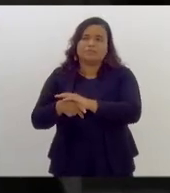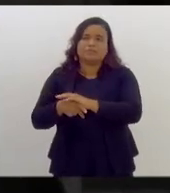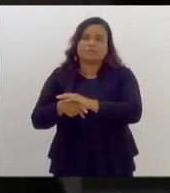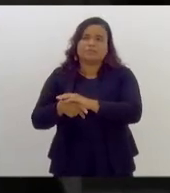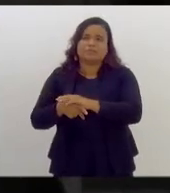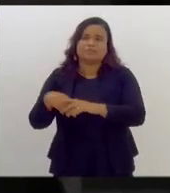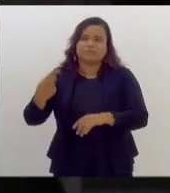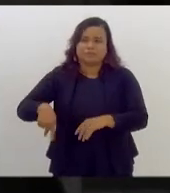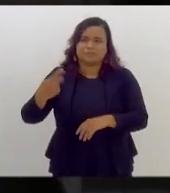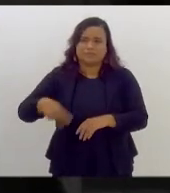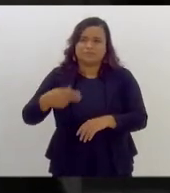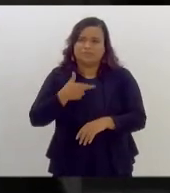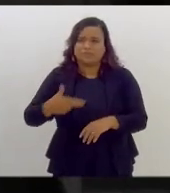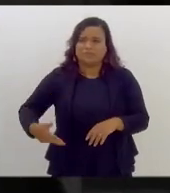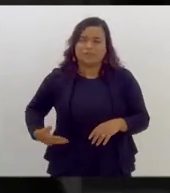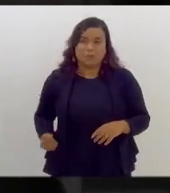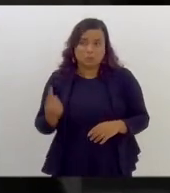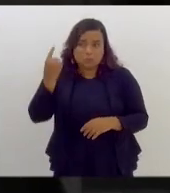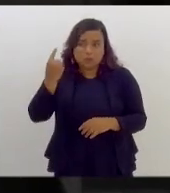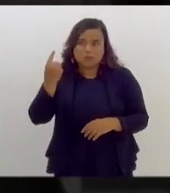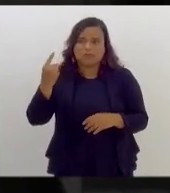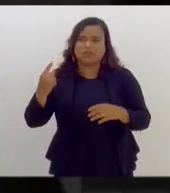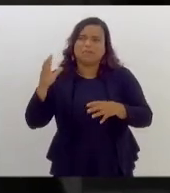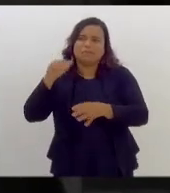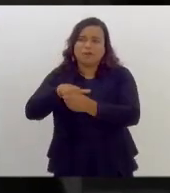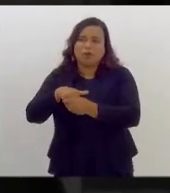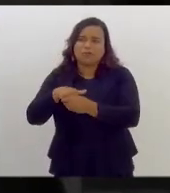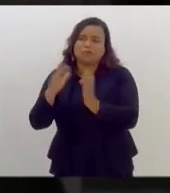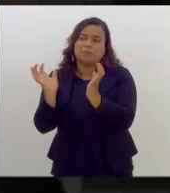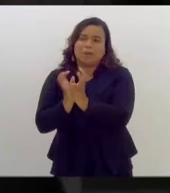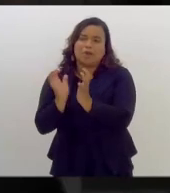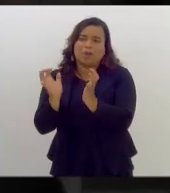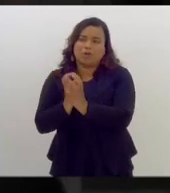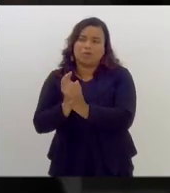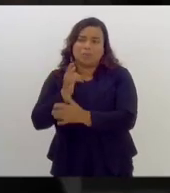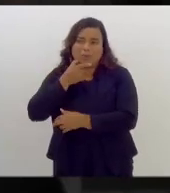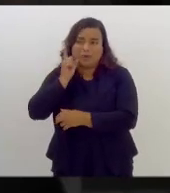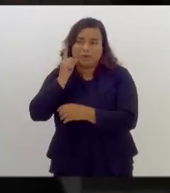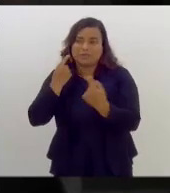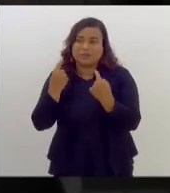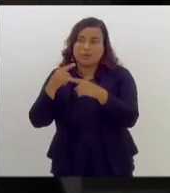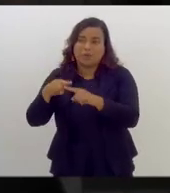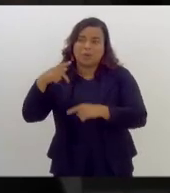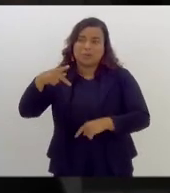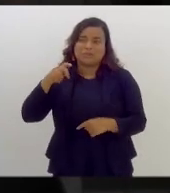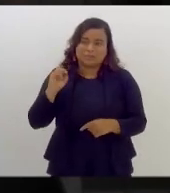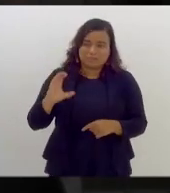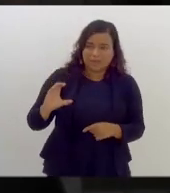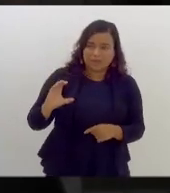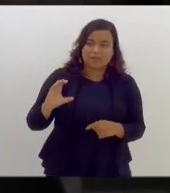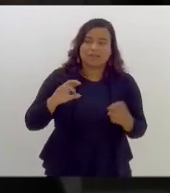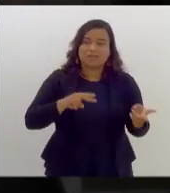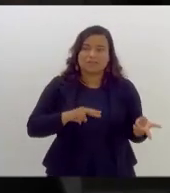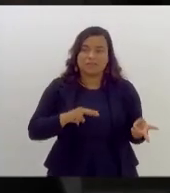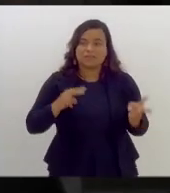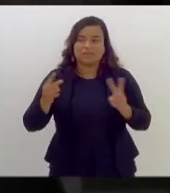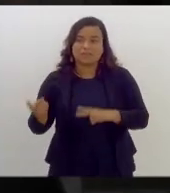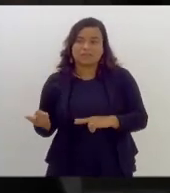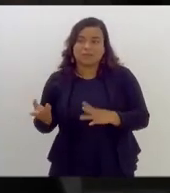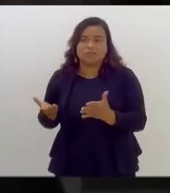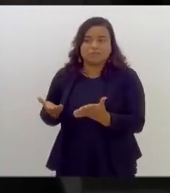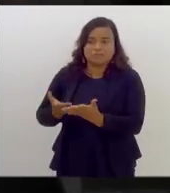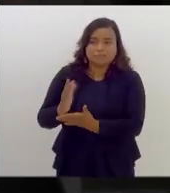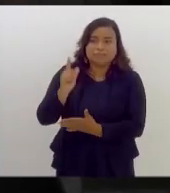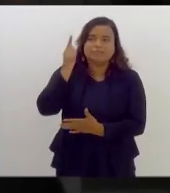do Brasil que votou em bloco ontem no Senado contra a PEC de transição aprovada